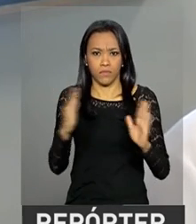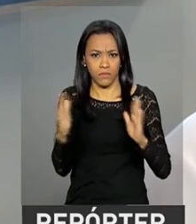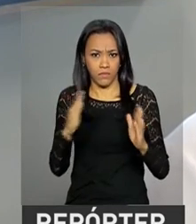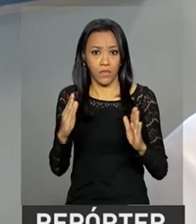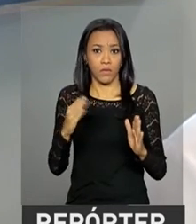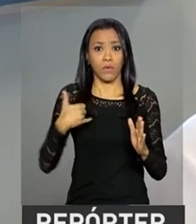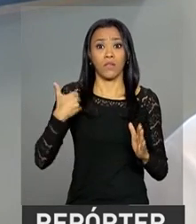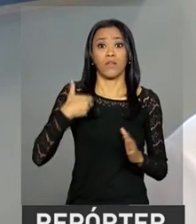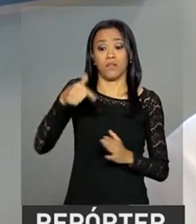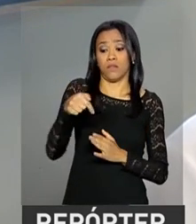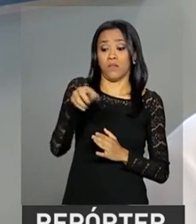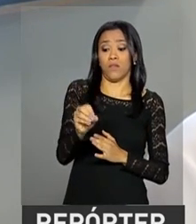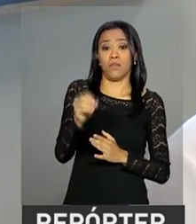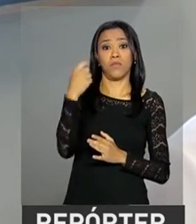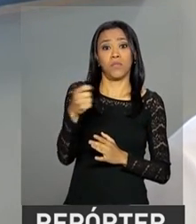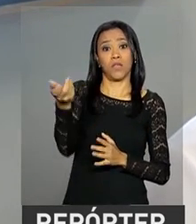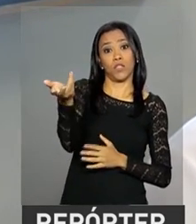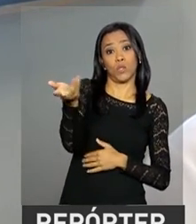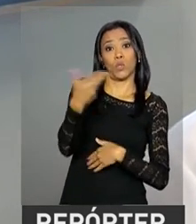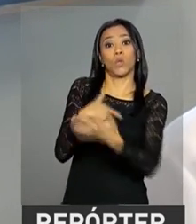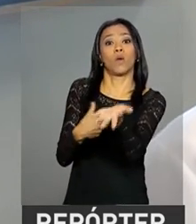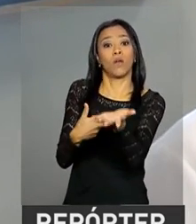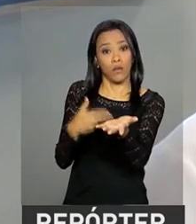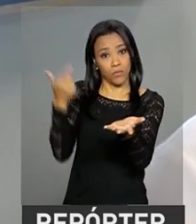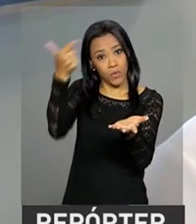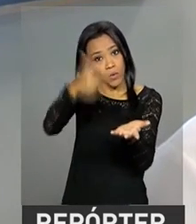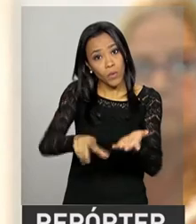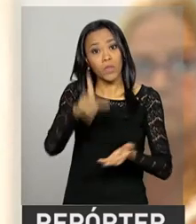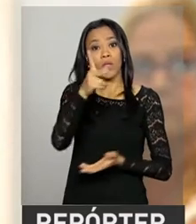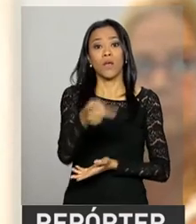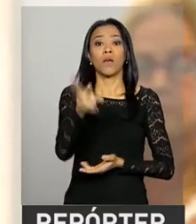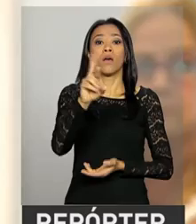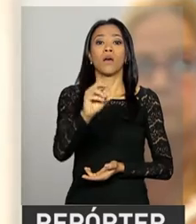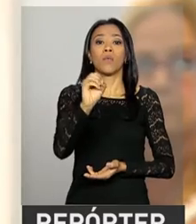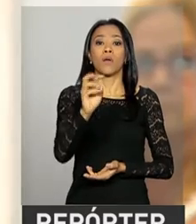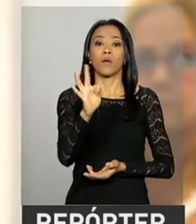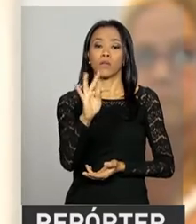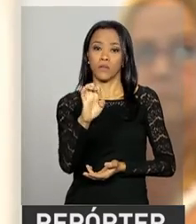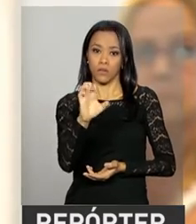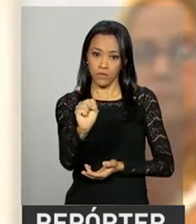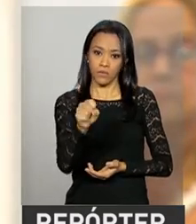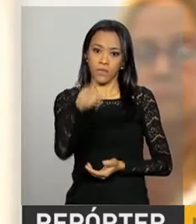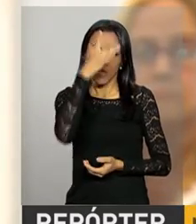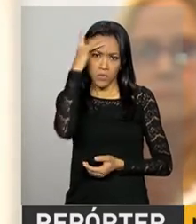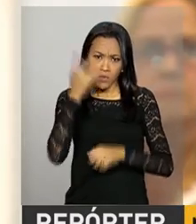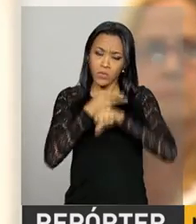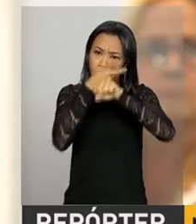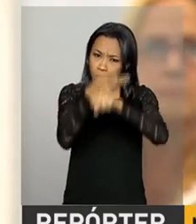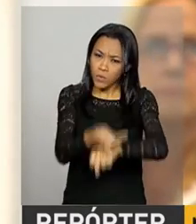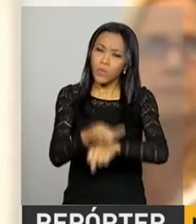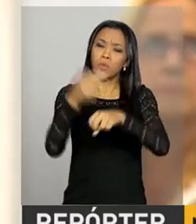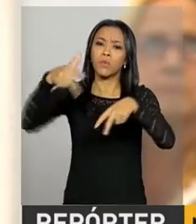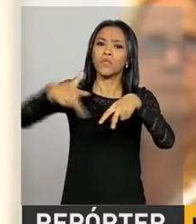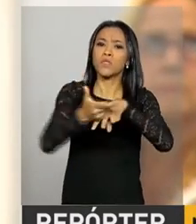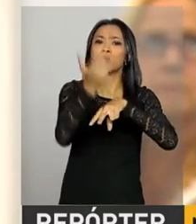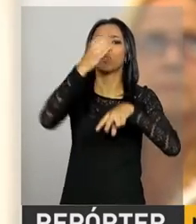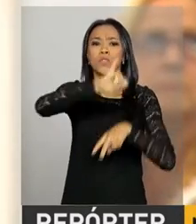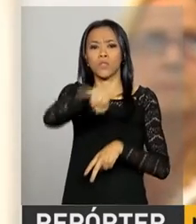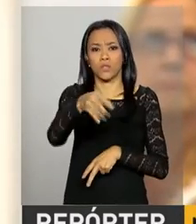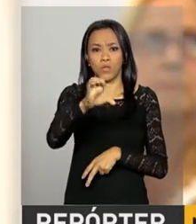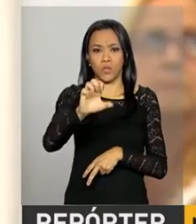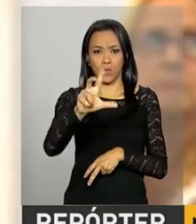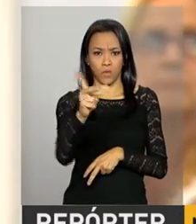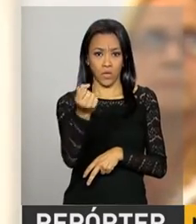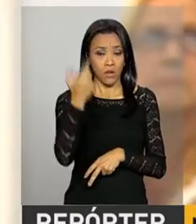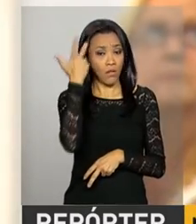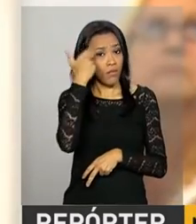70 anos eu vou trocar a prótese por uma frota de reduzam os pacientes que buscam uma cirurgia de joelhos são os mais comuns aqui